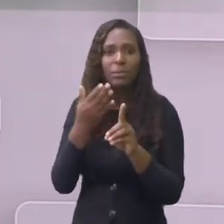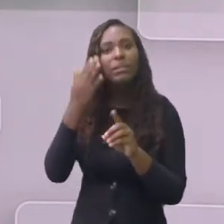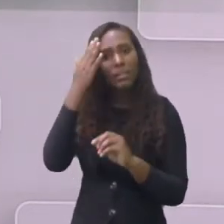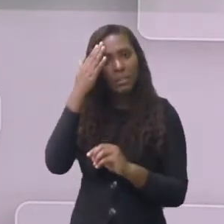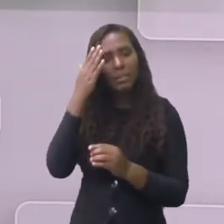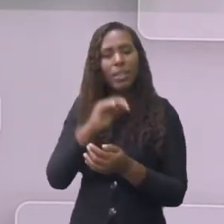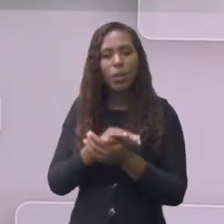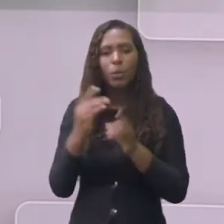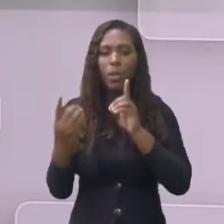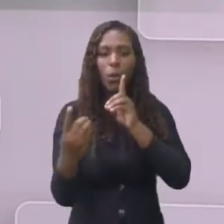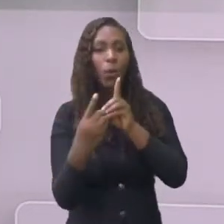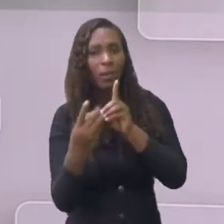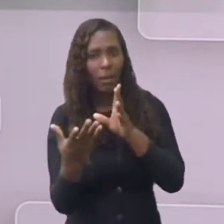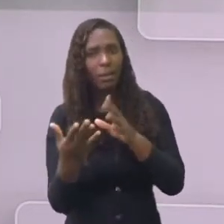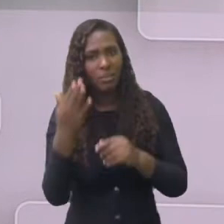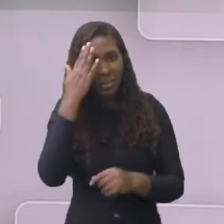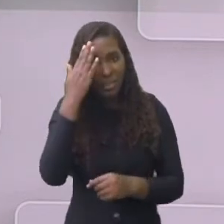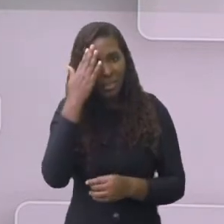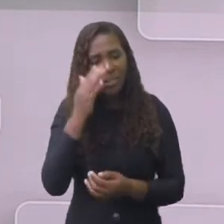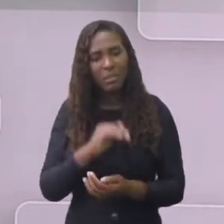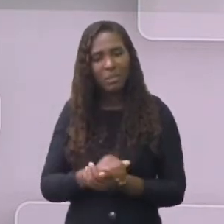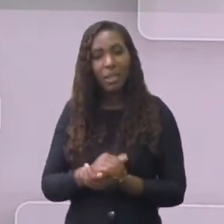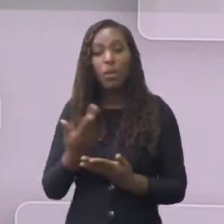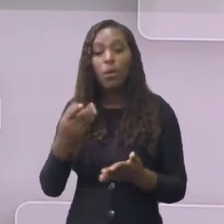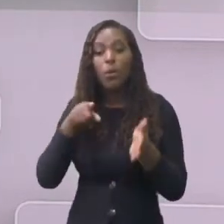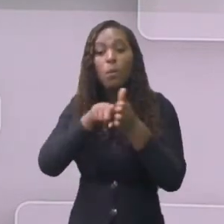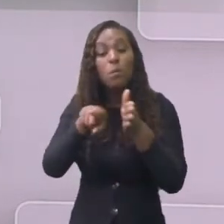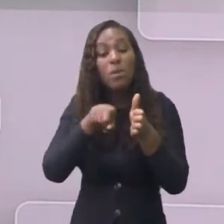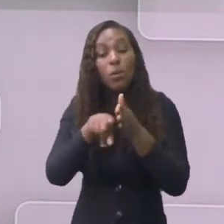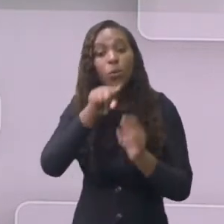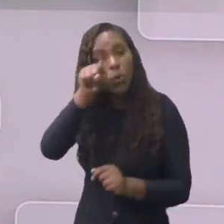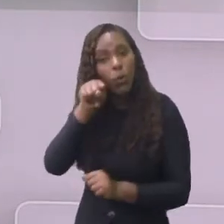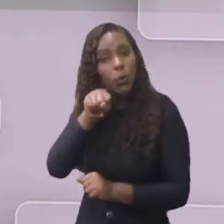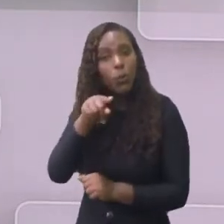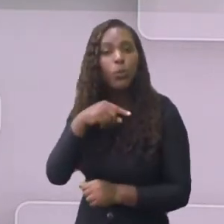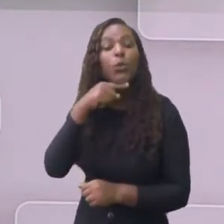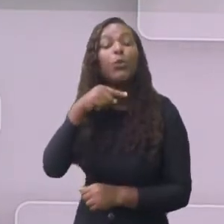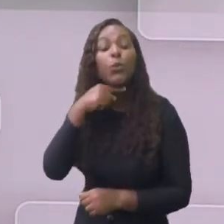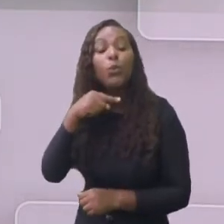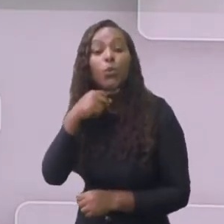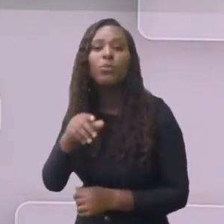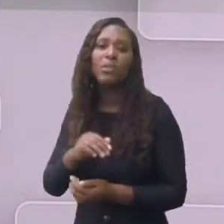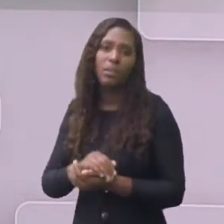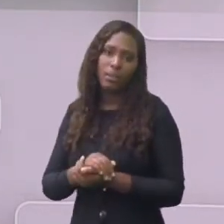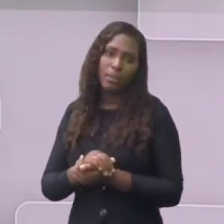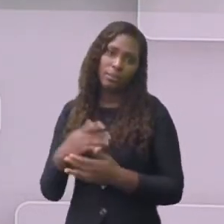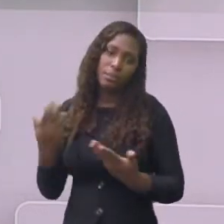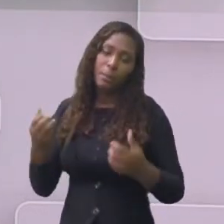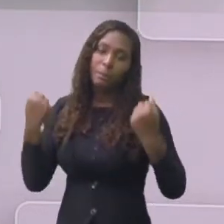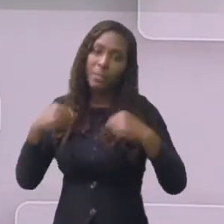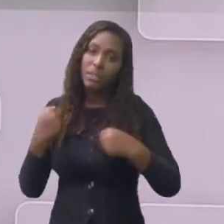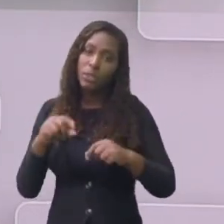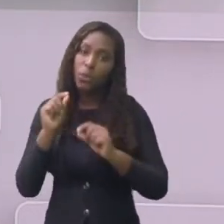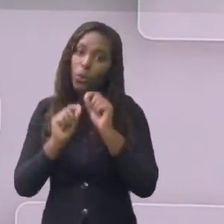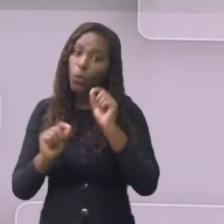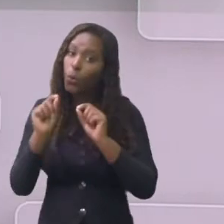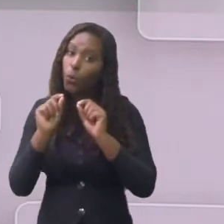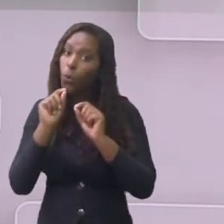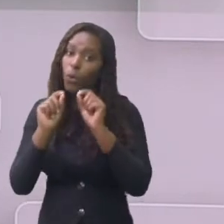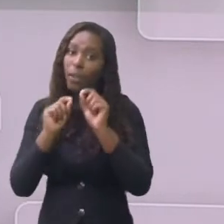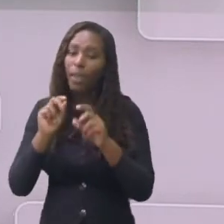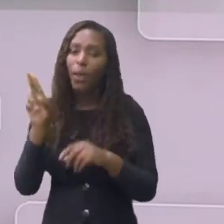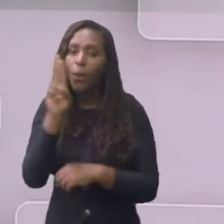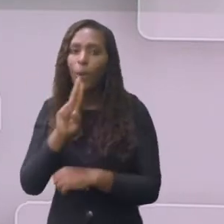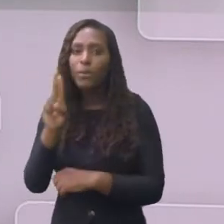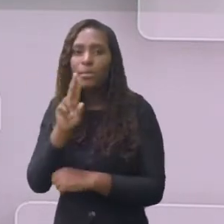uma pergunta. Dessa forma, eu precisei usar um outro sinal de pontuação para